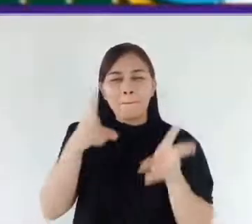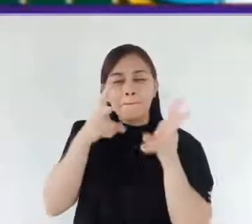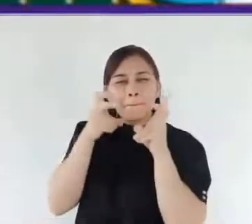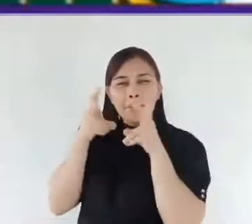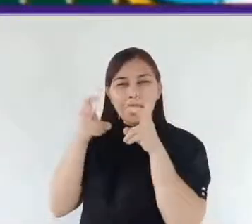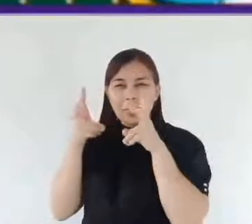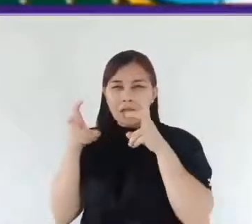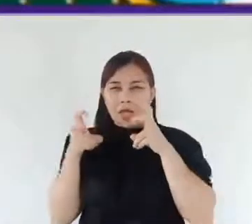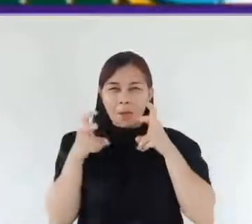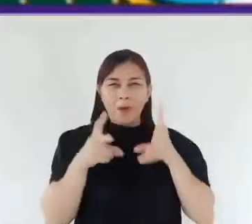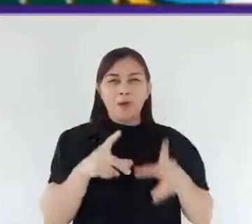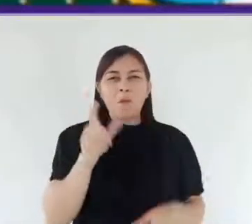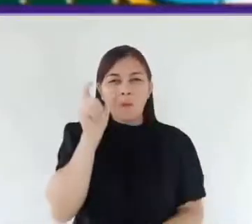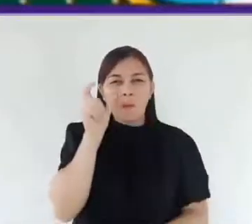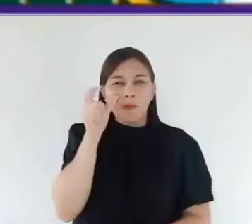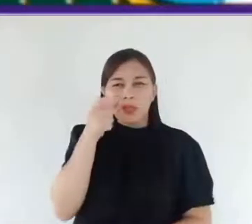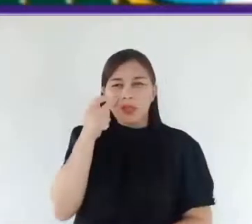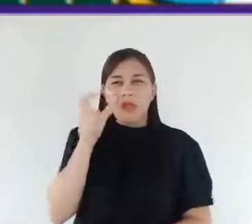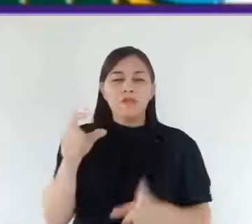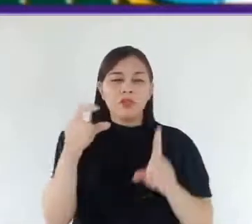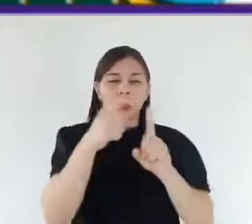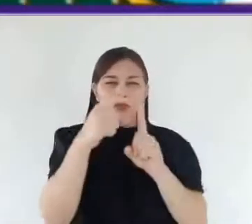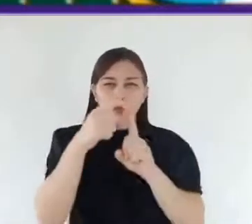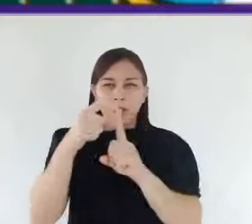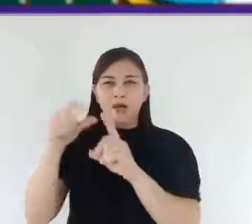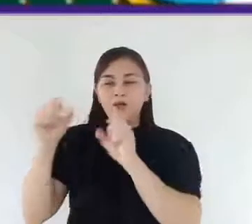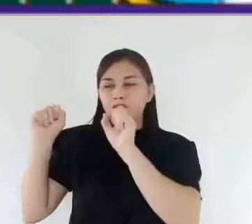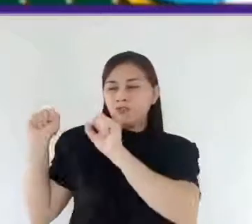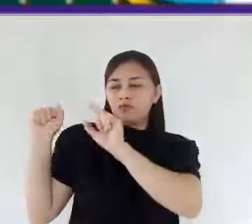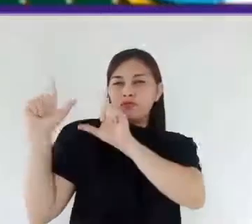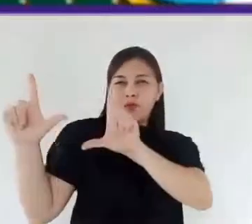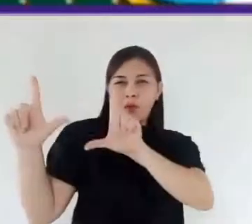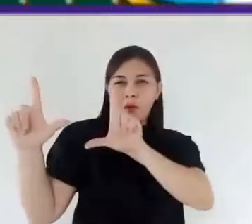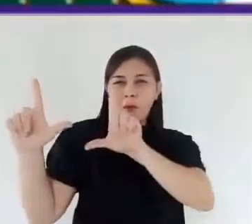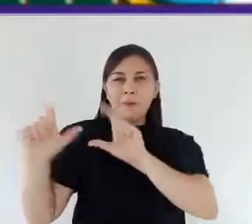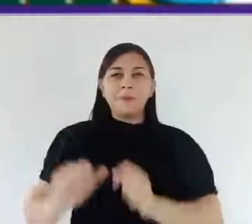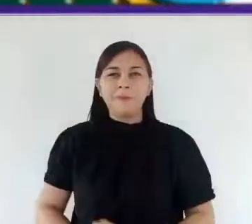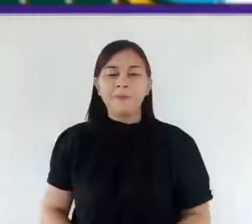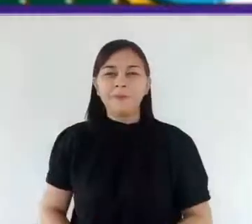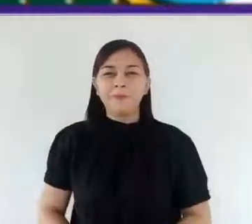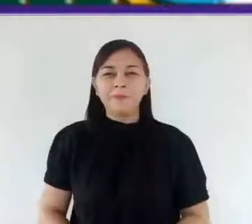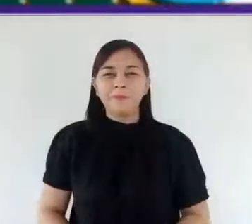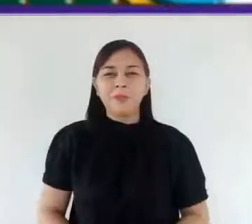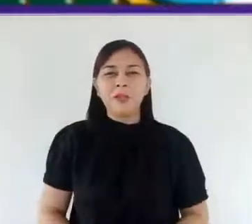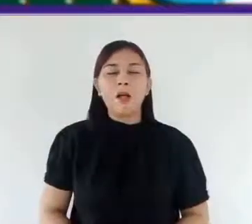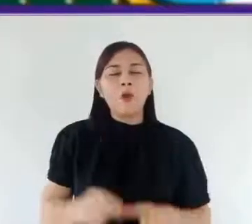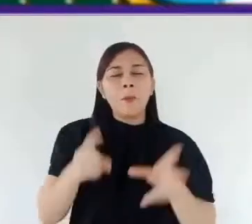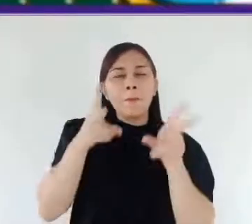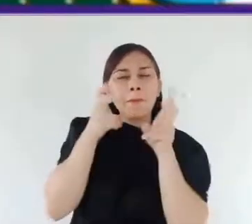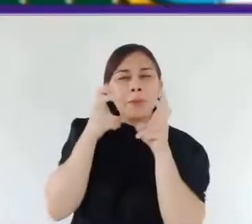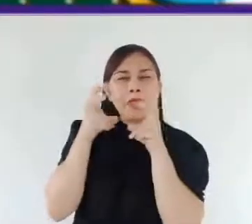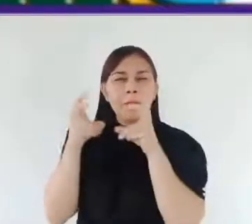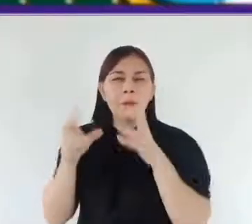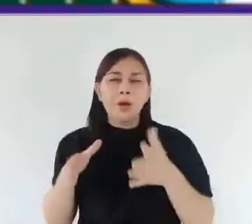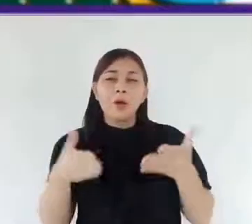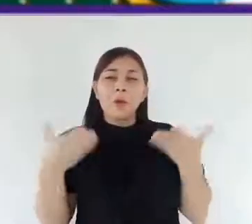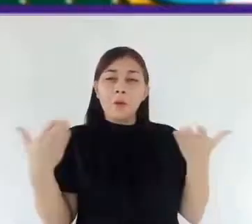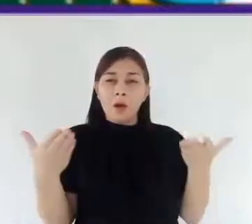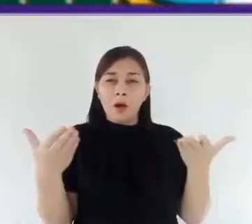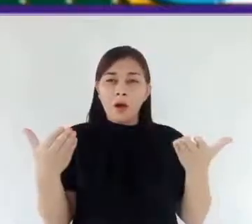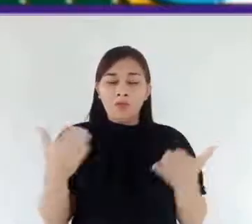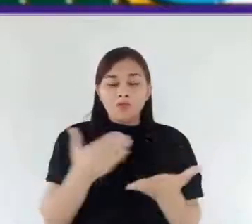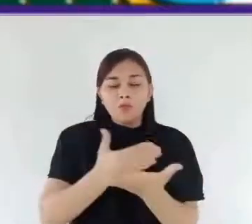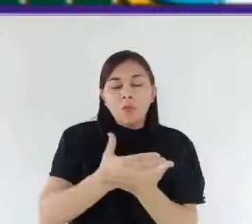eu quero que vocês observem essas palavras que estão passando aí atrás de Tia Ângela e vejam qual delas